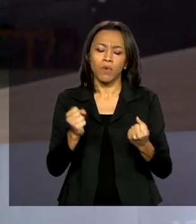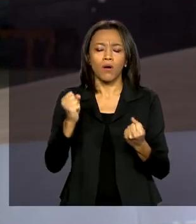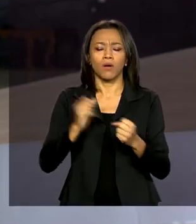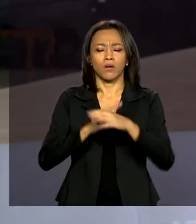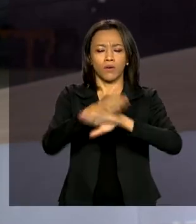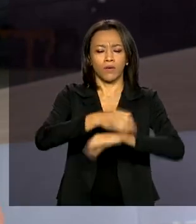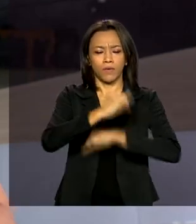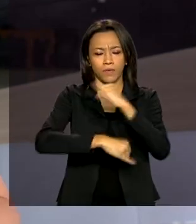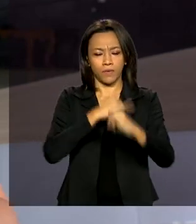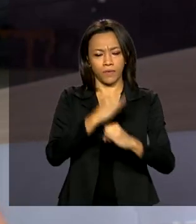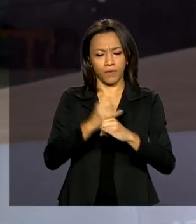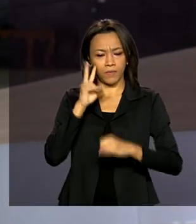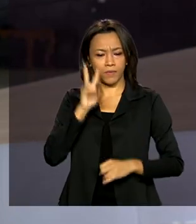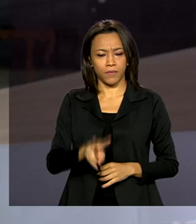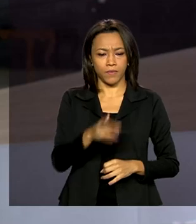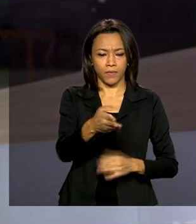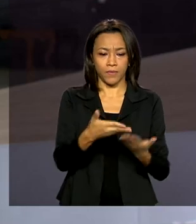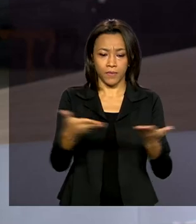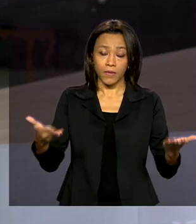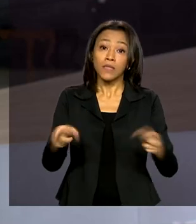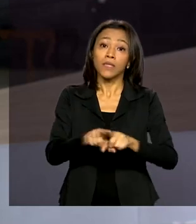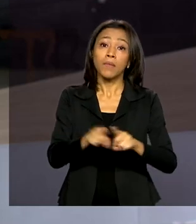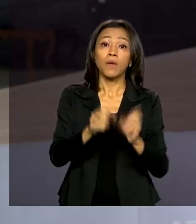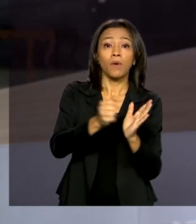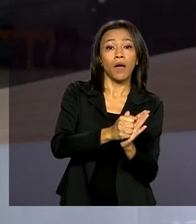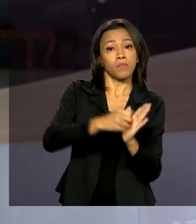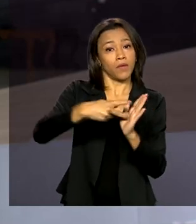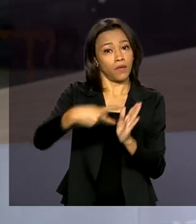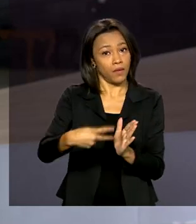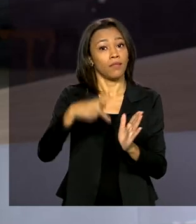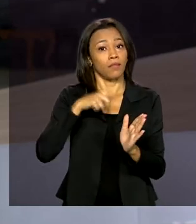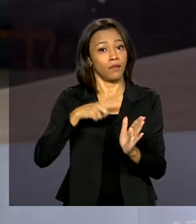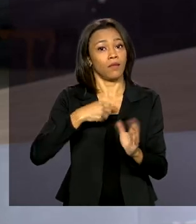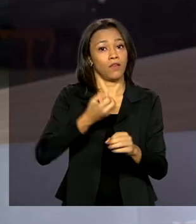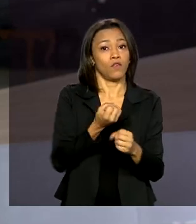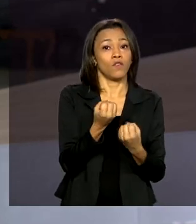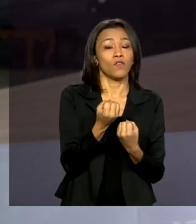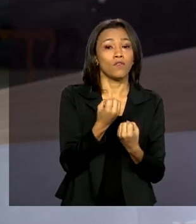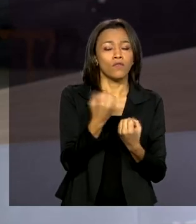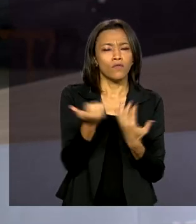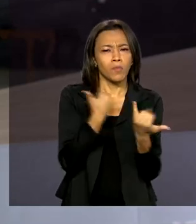ponto caixa.gov.br no próprio aplicativo do auxílio emergencial e também pelo telefone 111